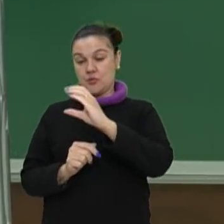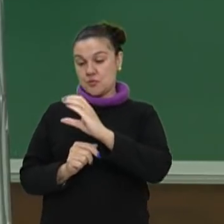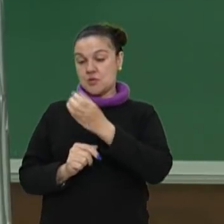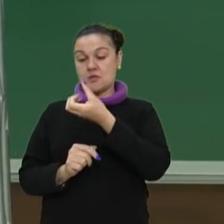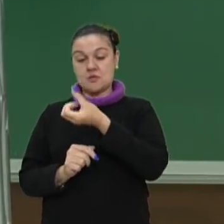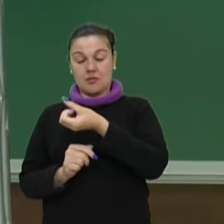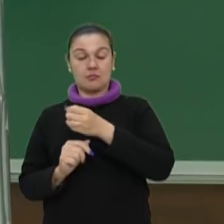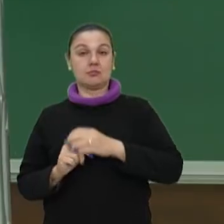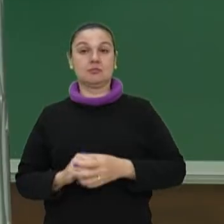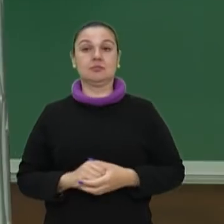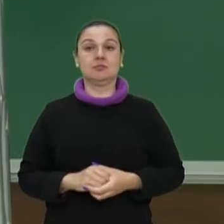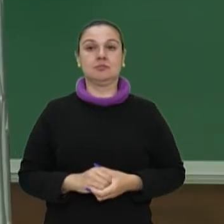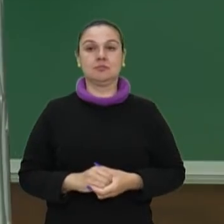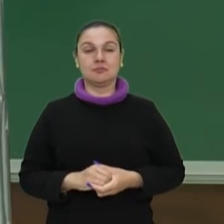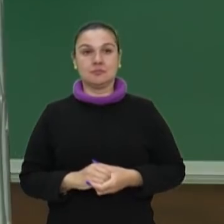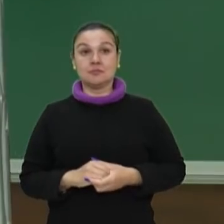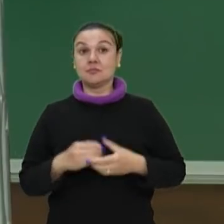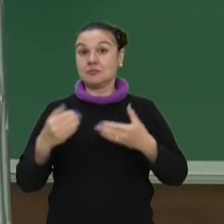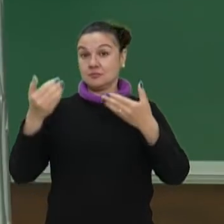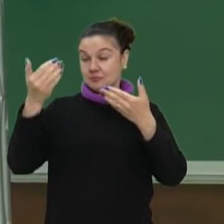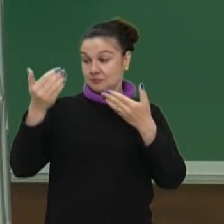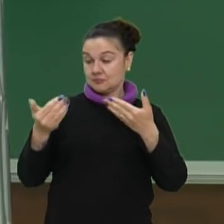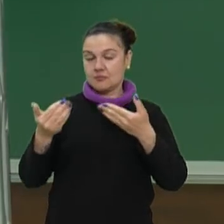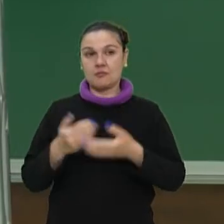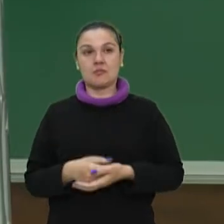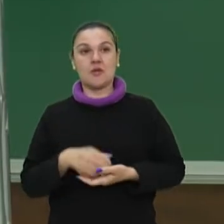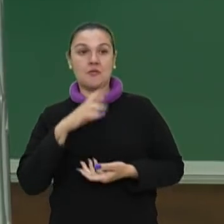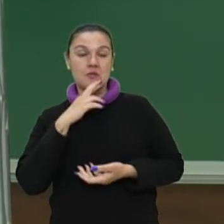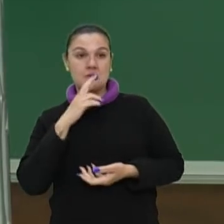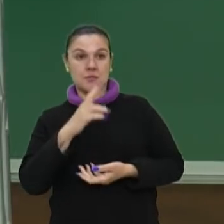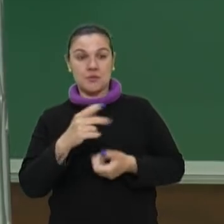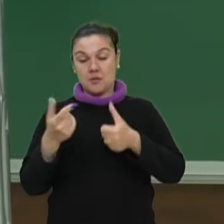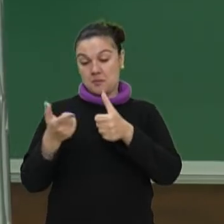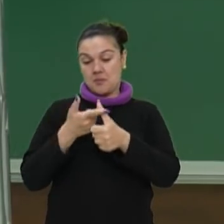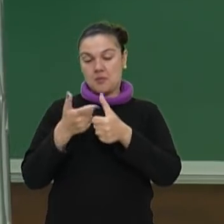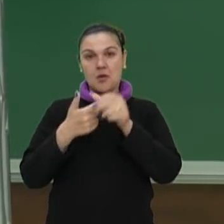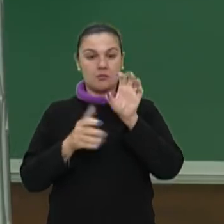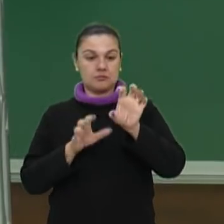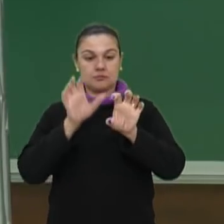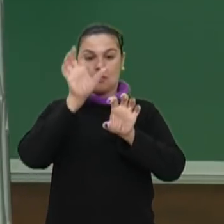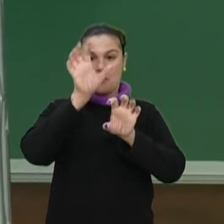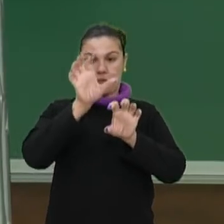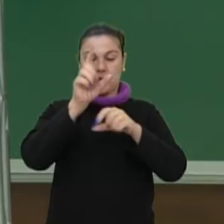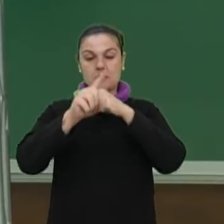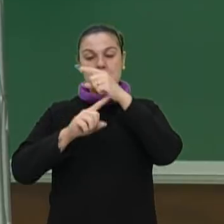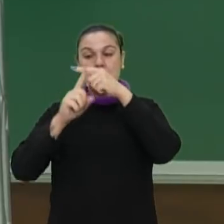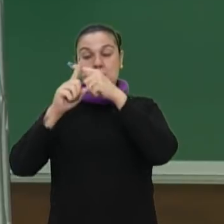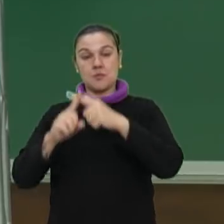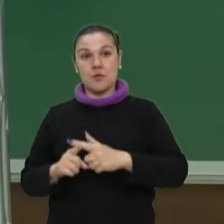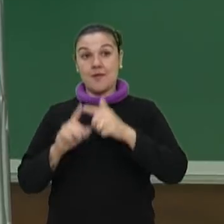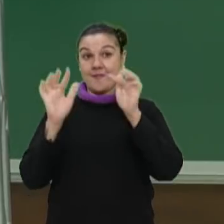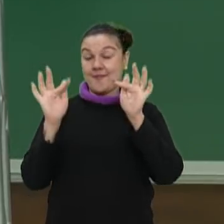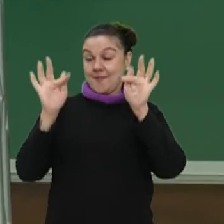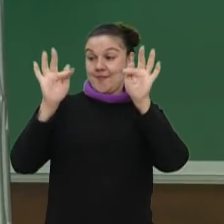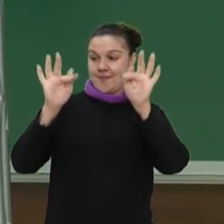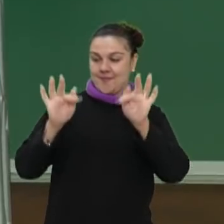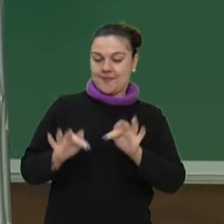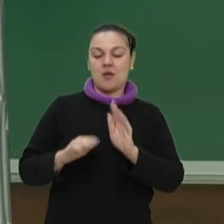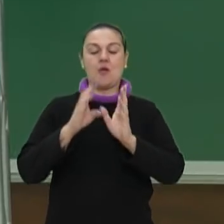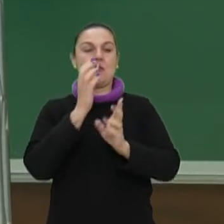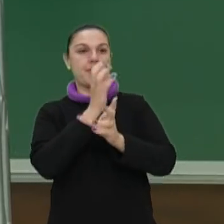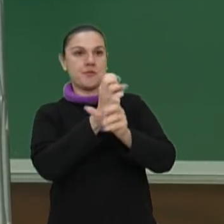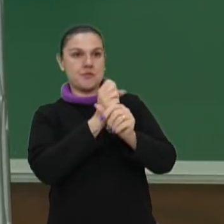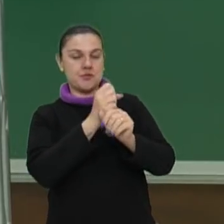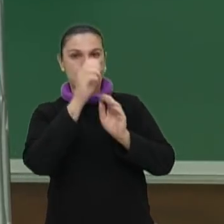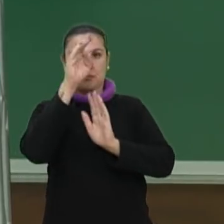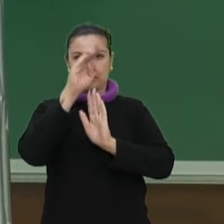foi 6, tá? E nesse caso, eu resolvo primeiro a potência e as multiplicações. Depois, o último passo